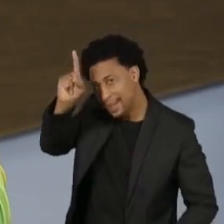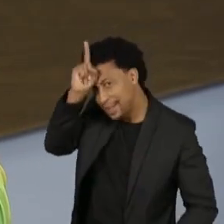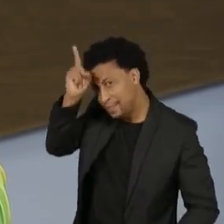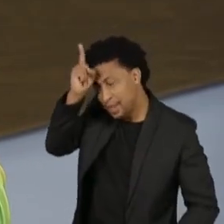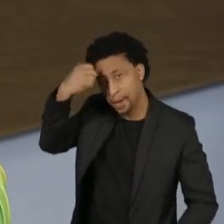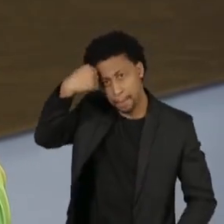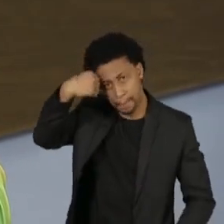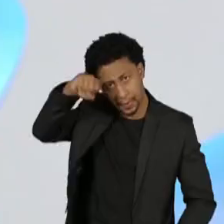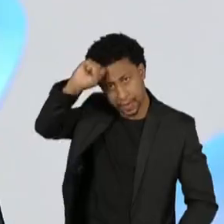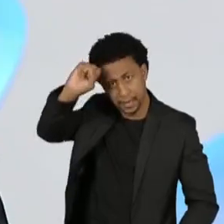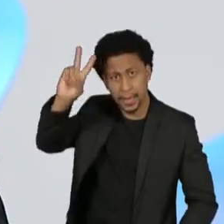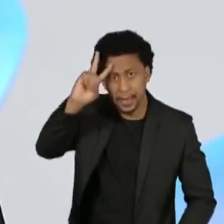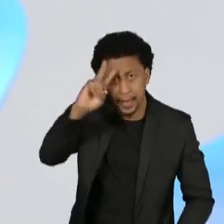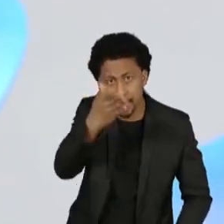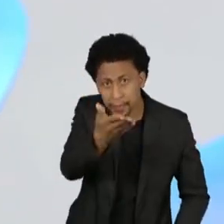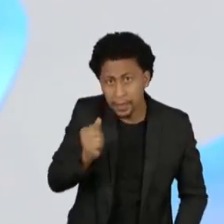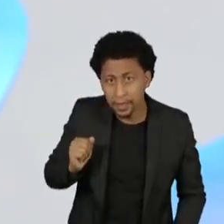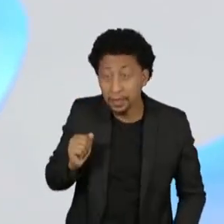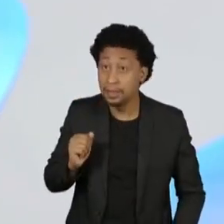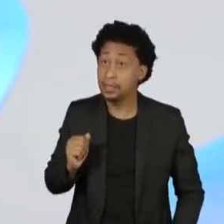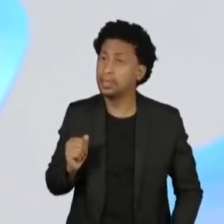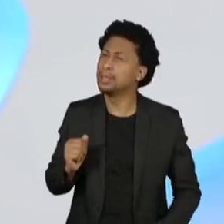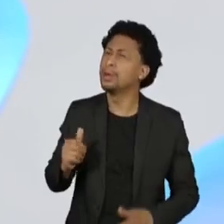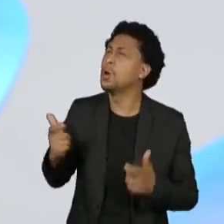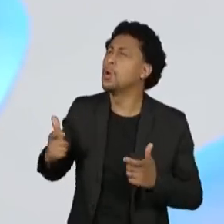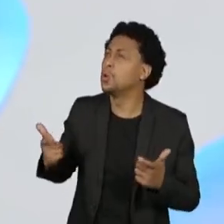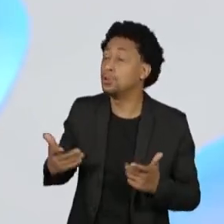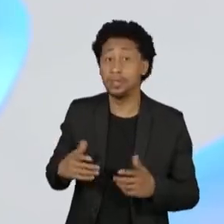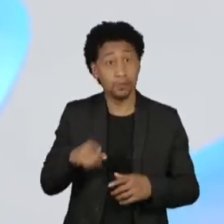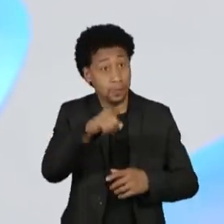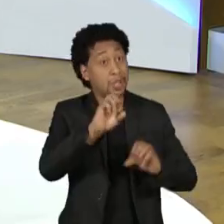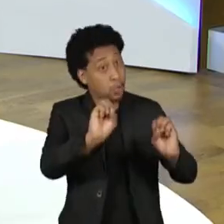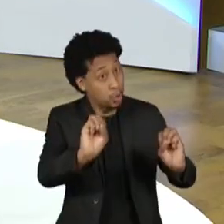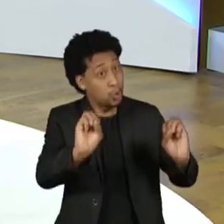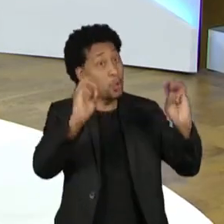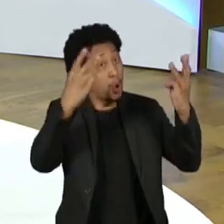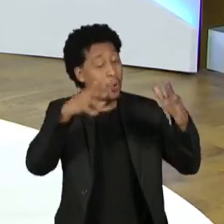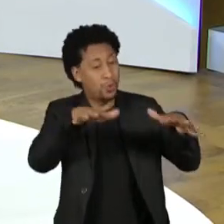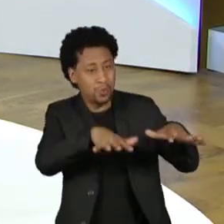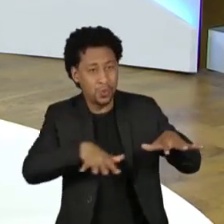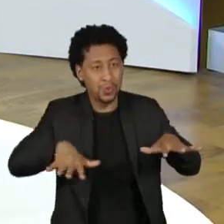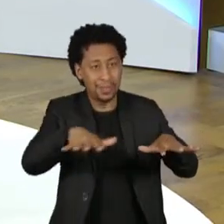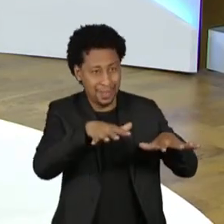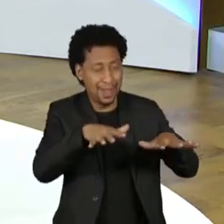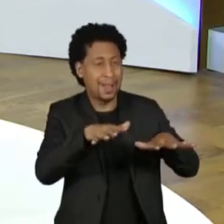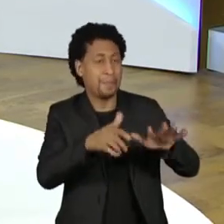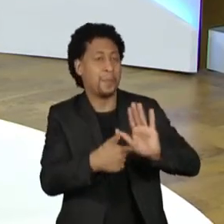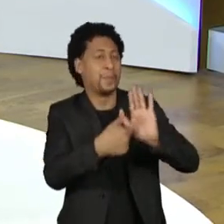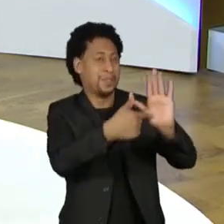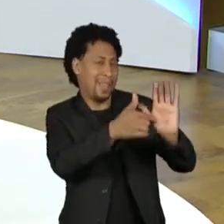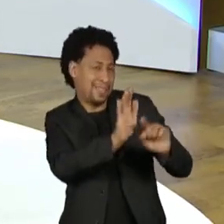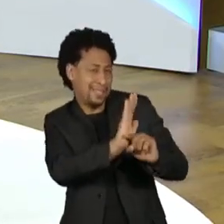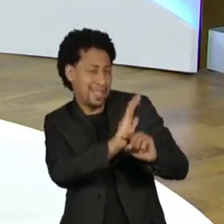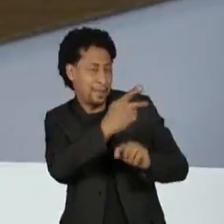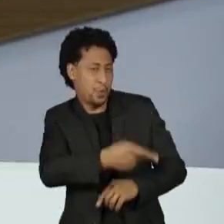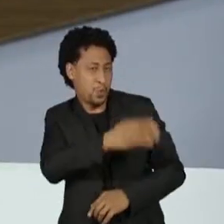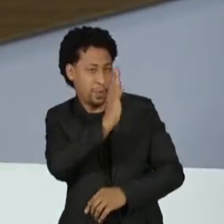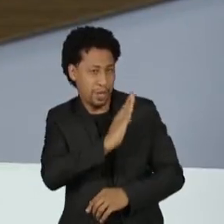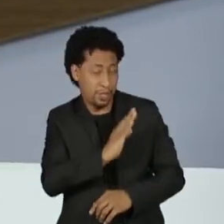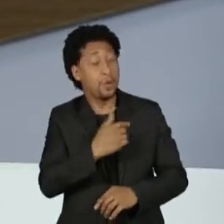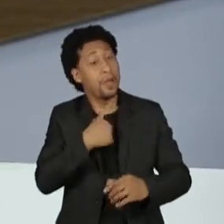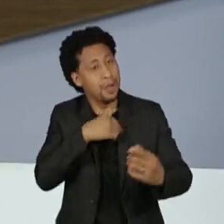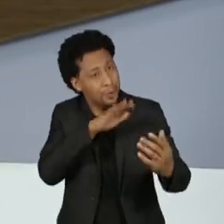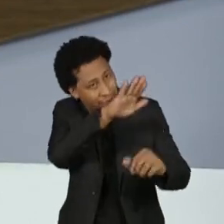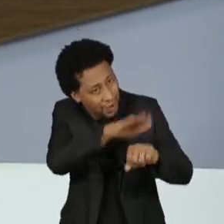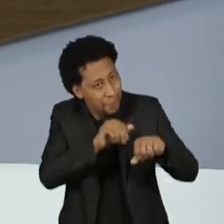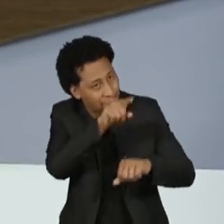show fazer um show no babilônquino numa amostra de cinema brasileiro eu te